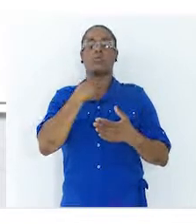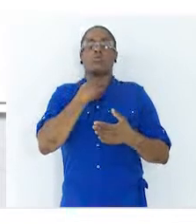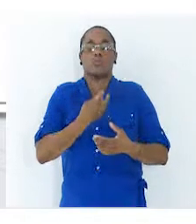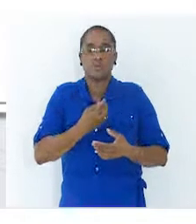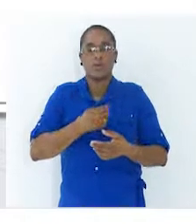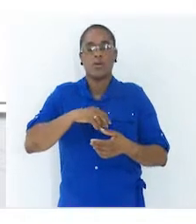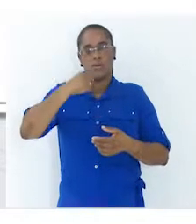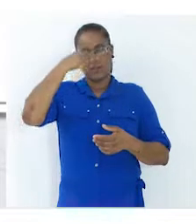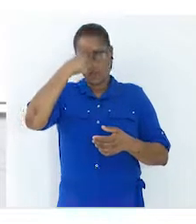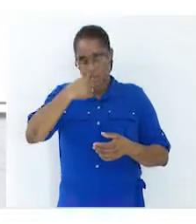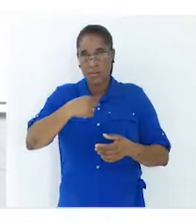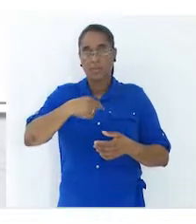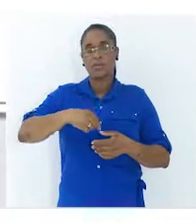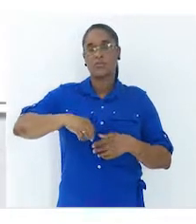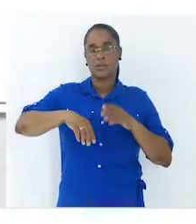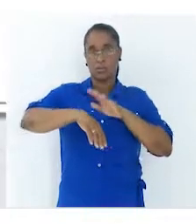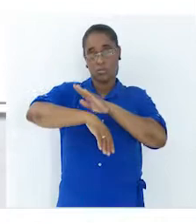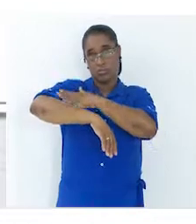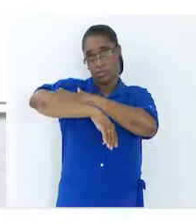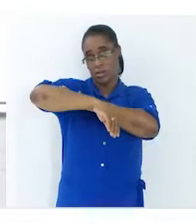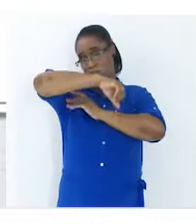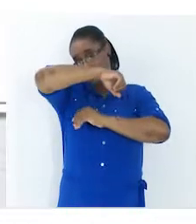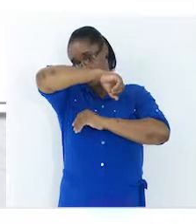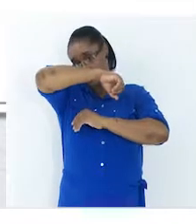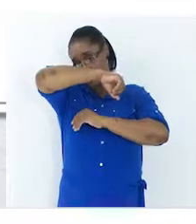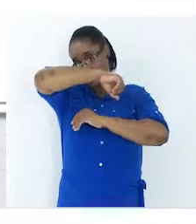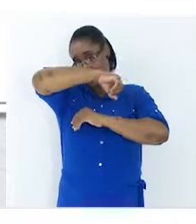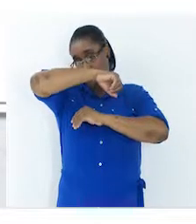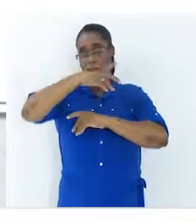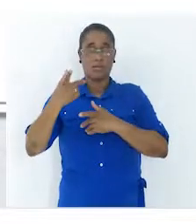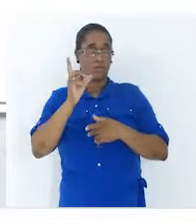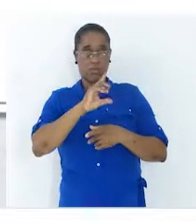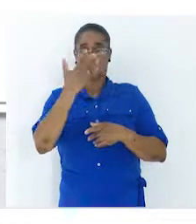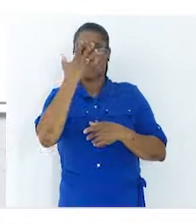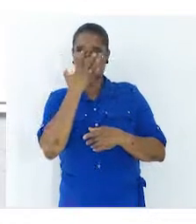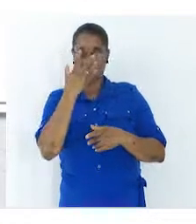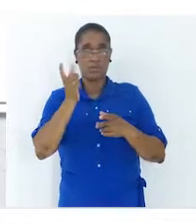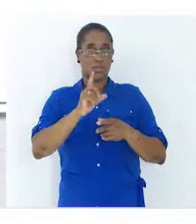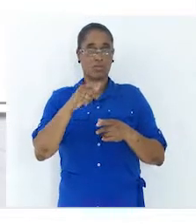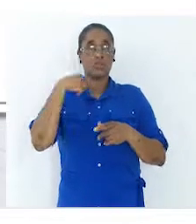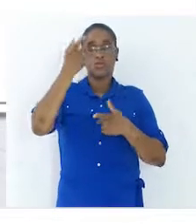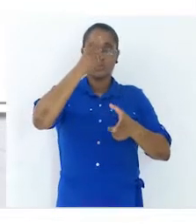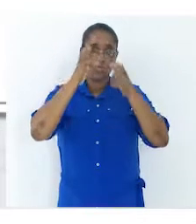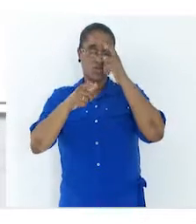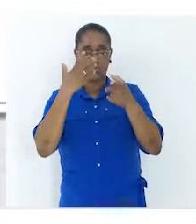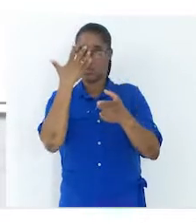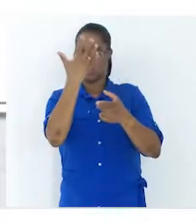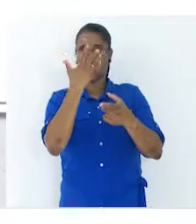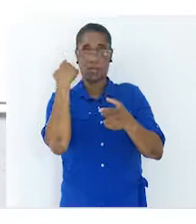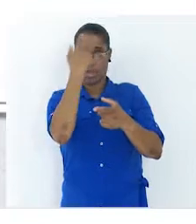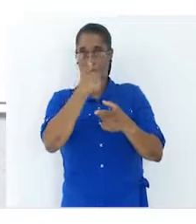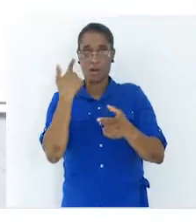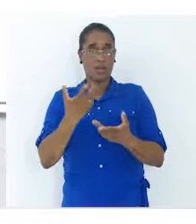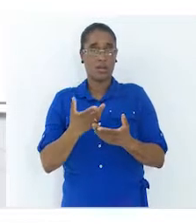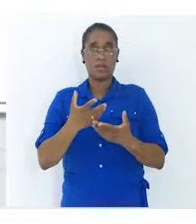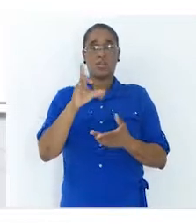boca, portanto, com a parte interior do cotovelo. Não se deve expirar na cara dos outros, nem à